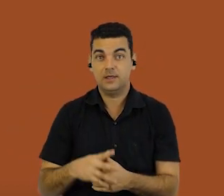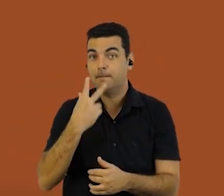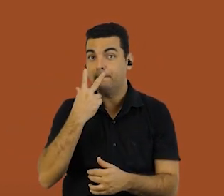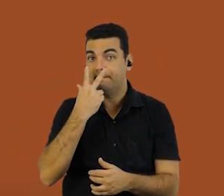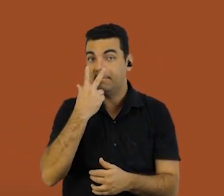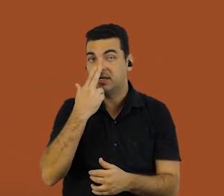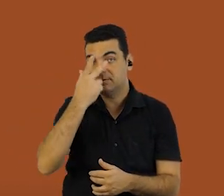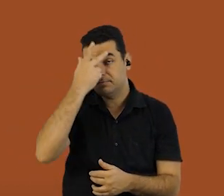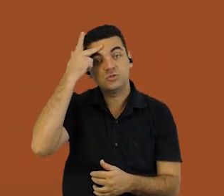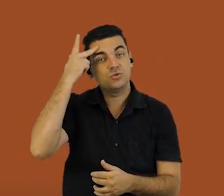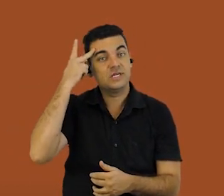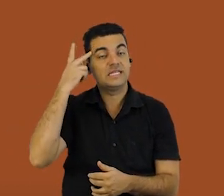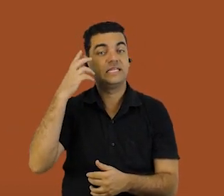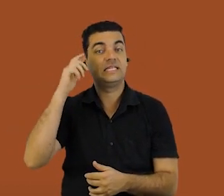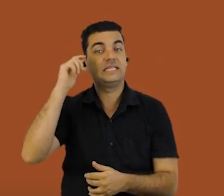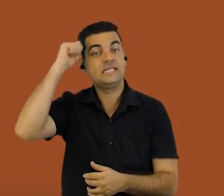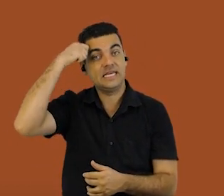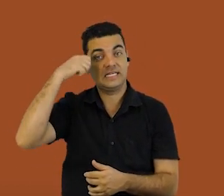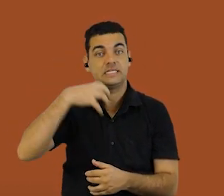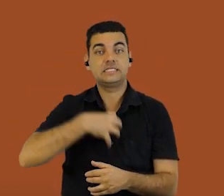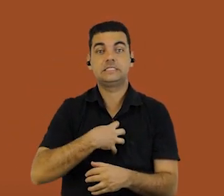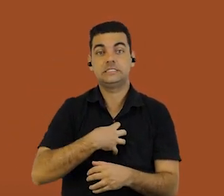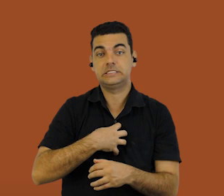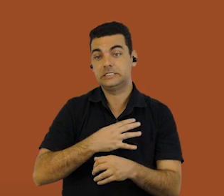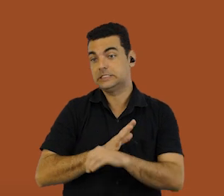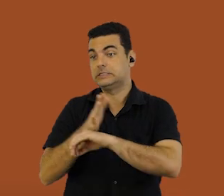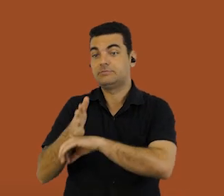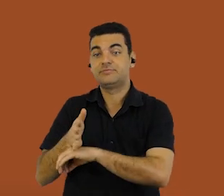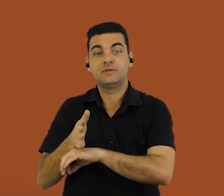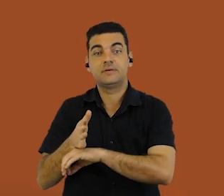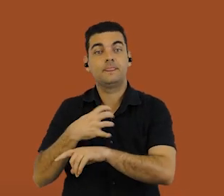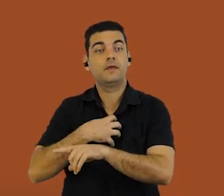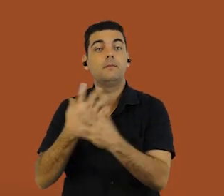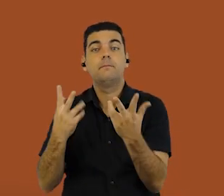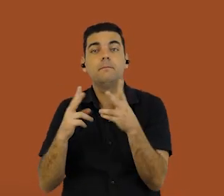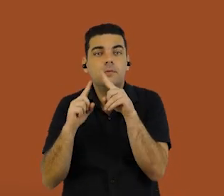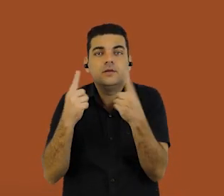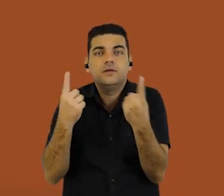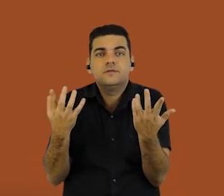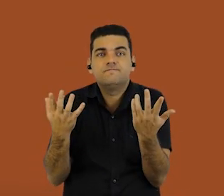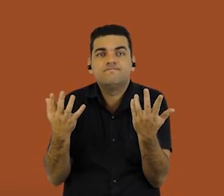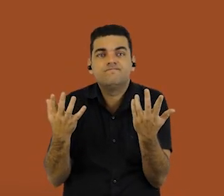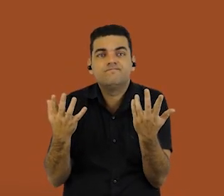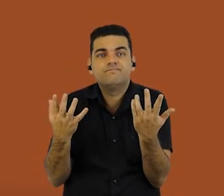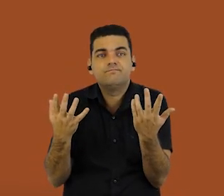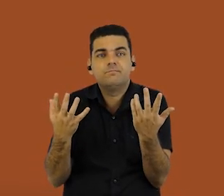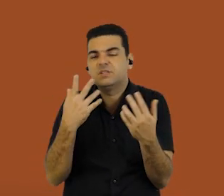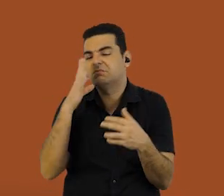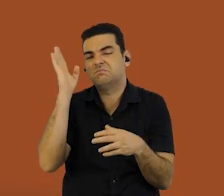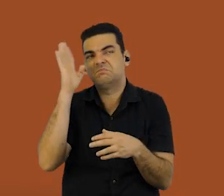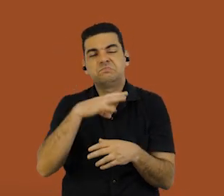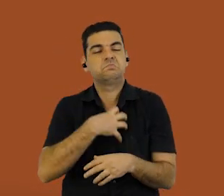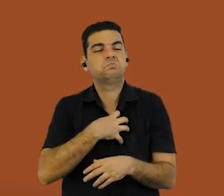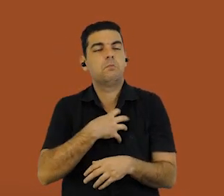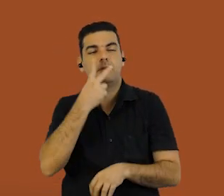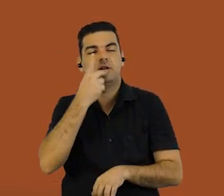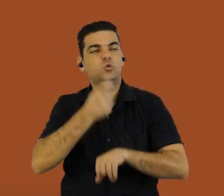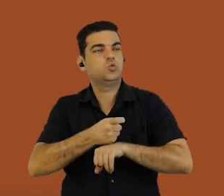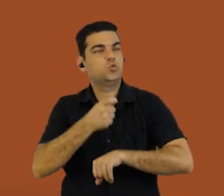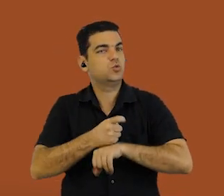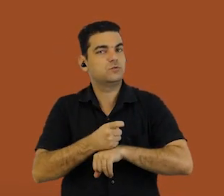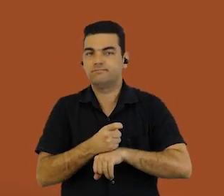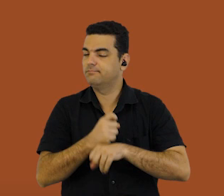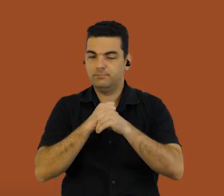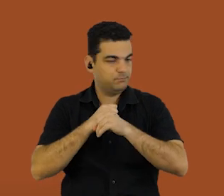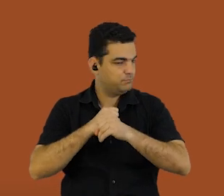negra vir para Salvador e não se mexer, não se identificar